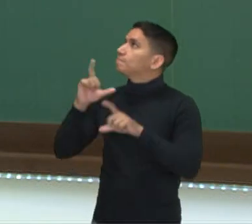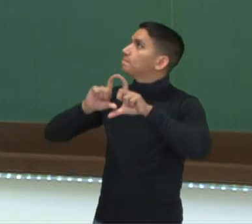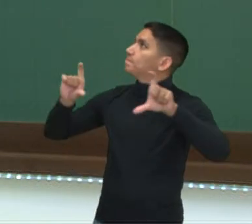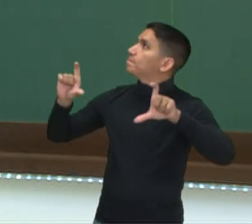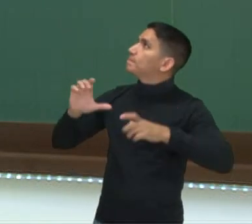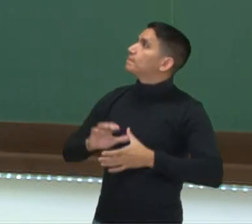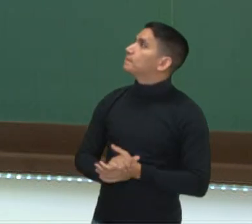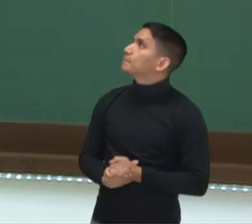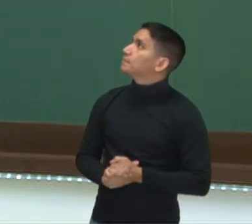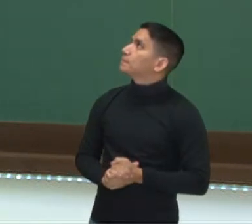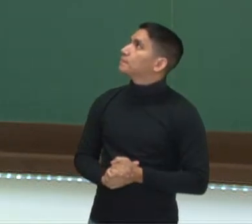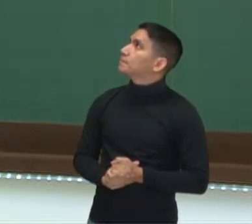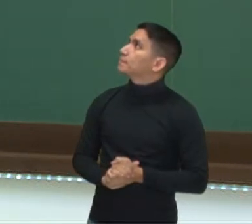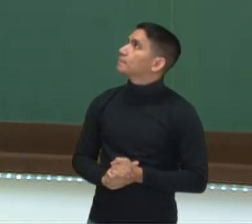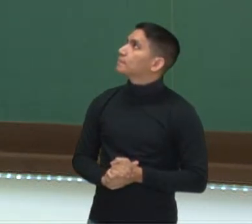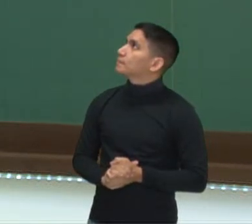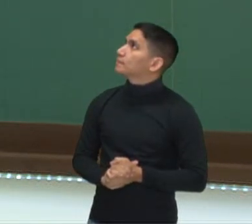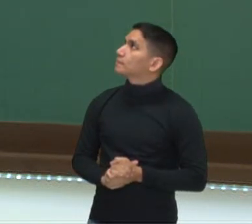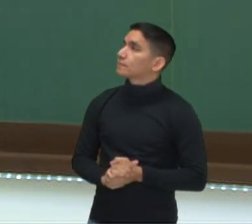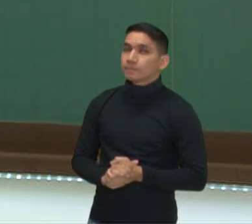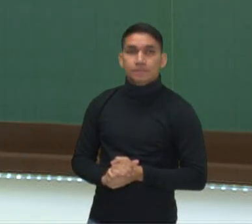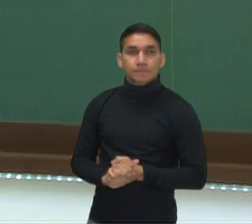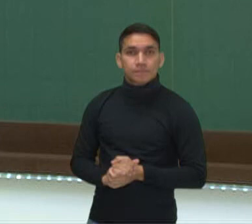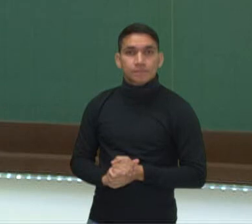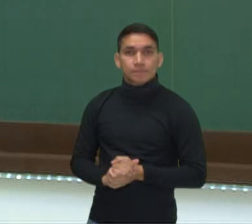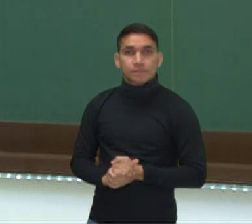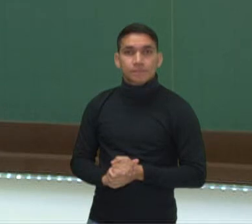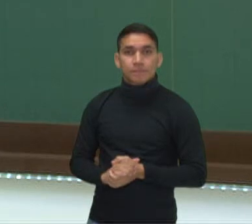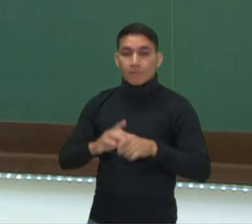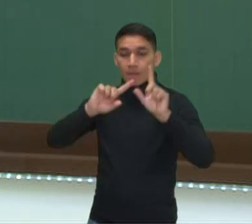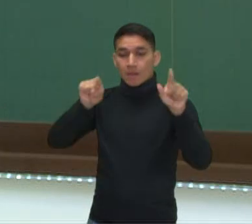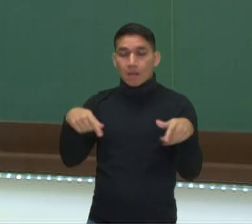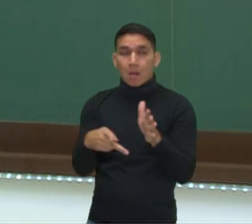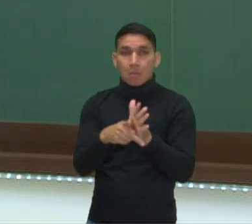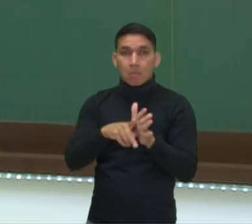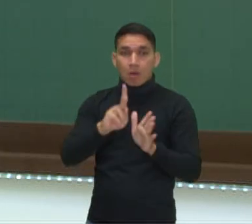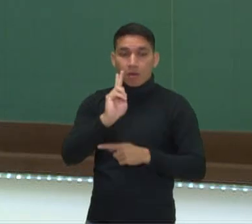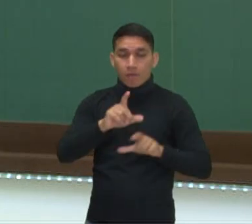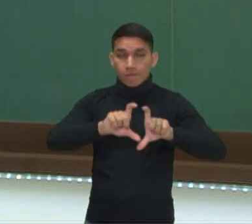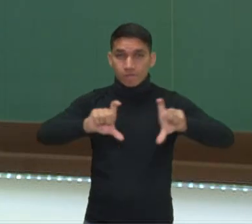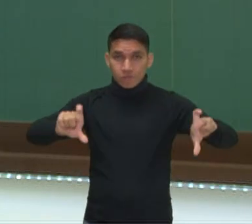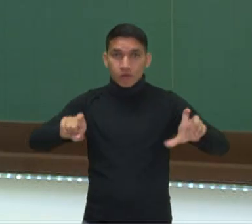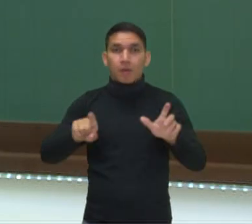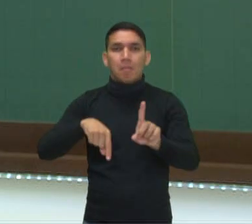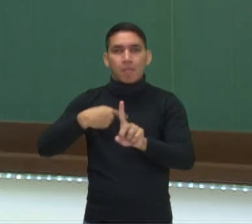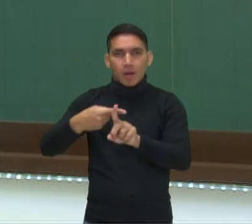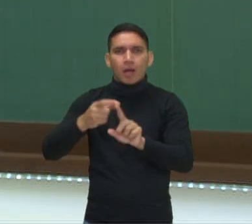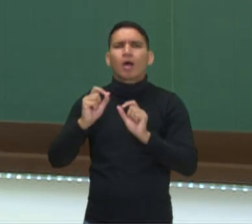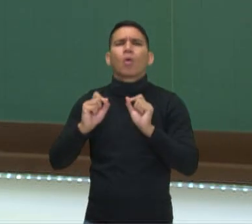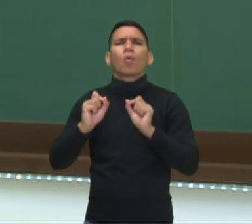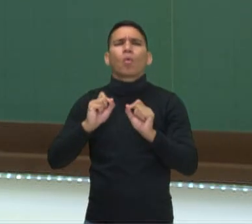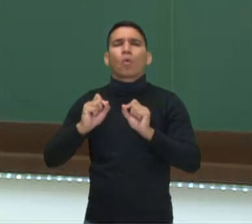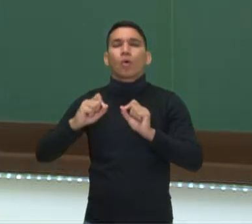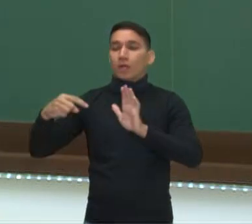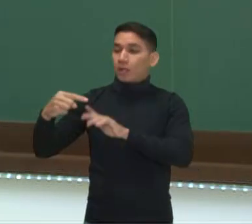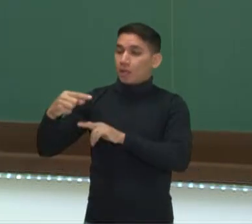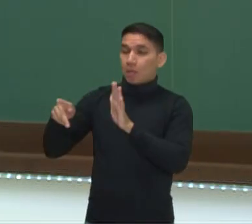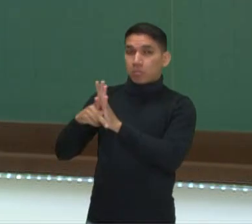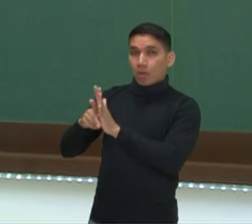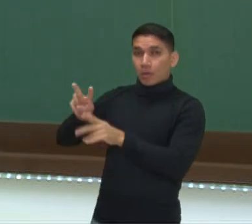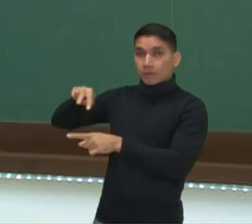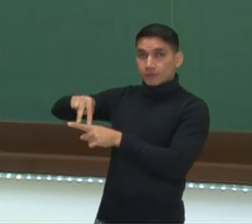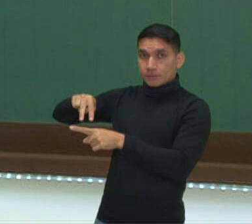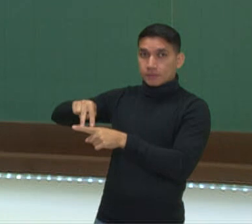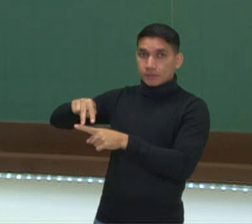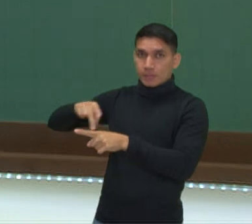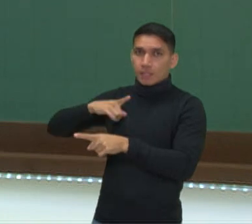menos delta sobre 2a. Sinal de menos da fórmula e o sinal de negativo do delta, né? Ali